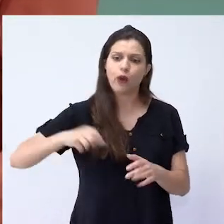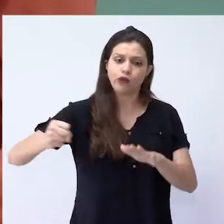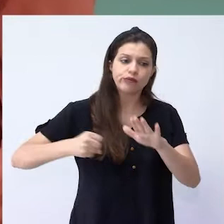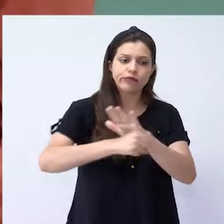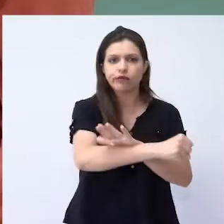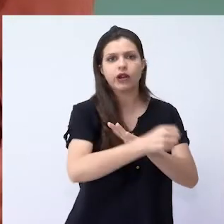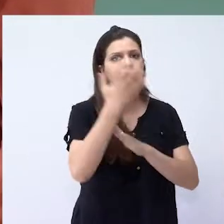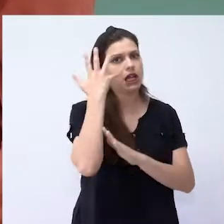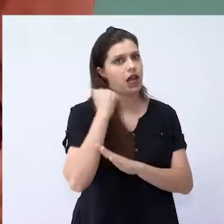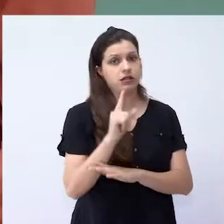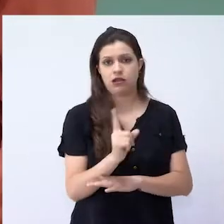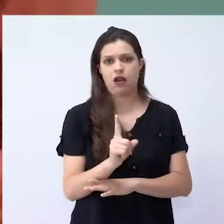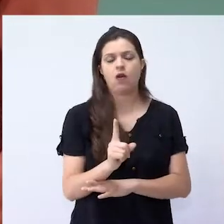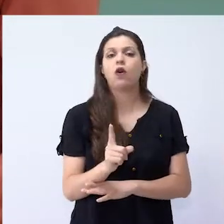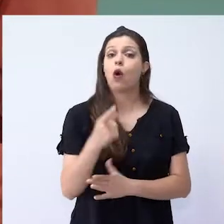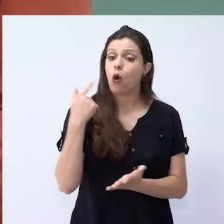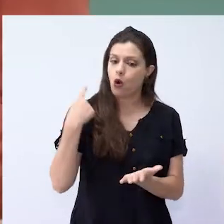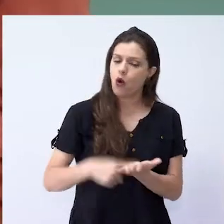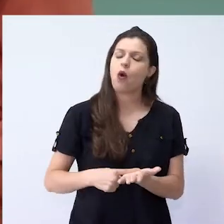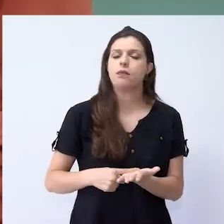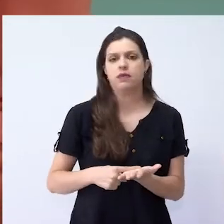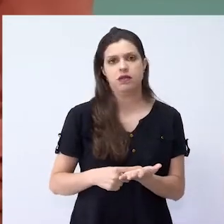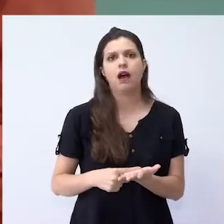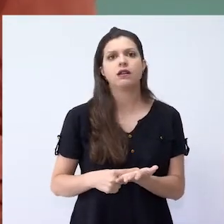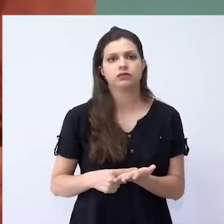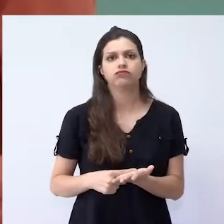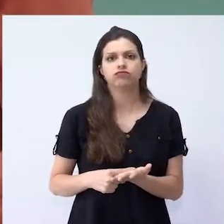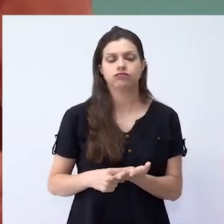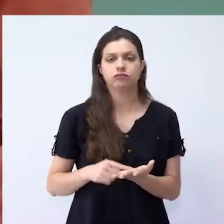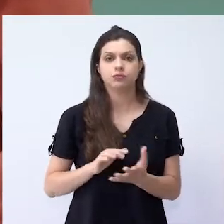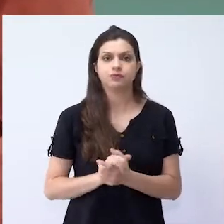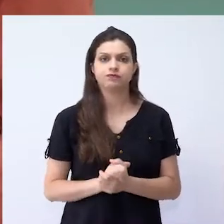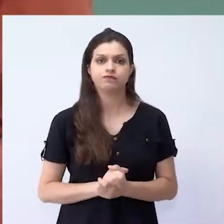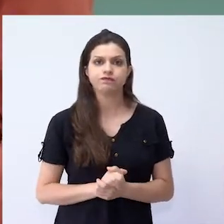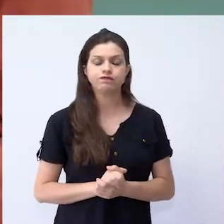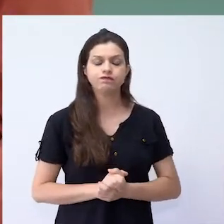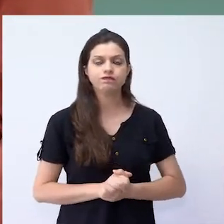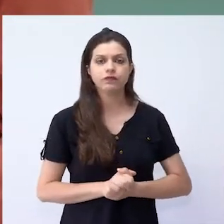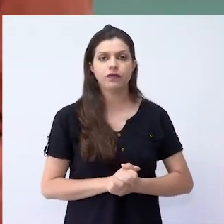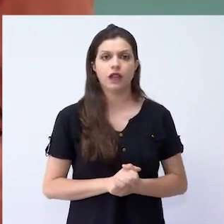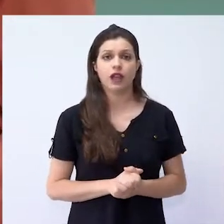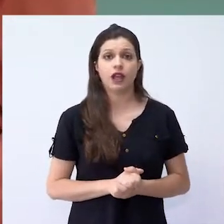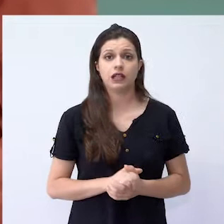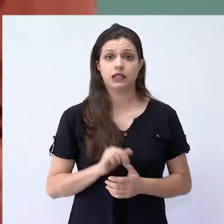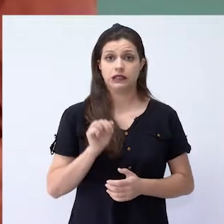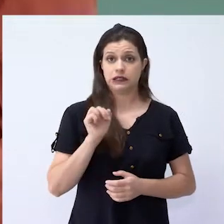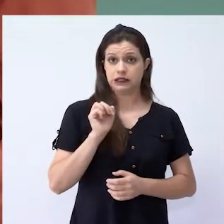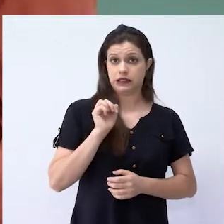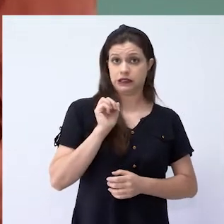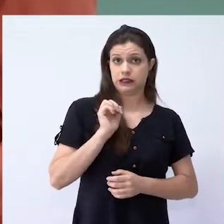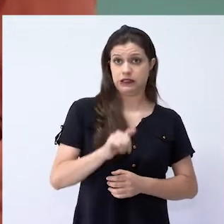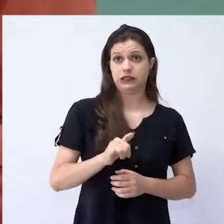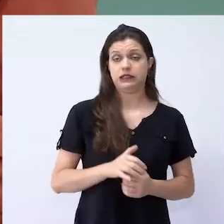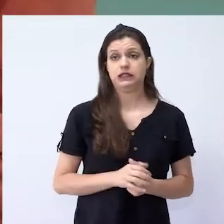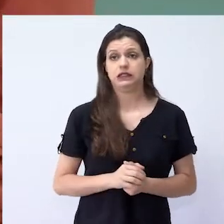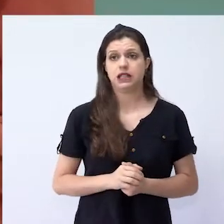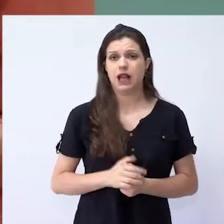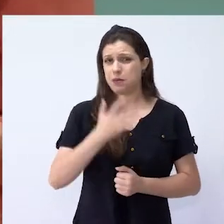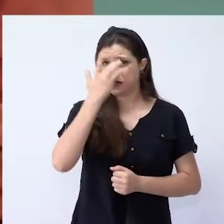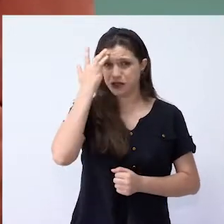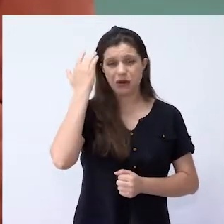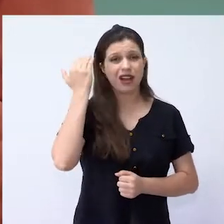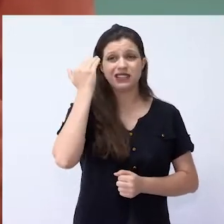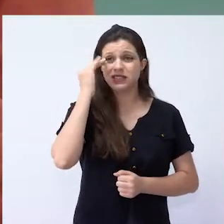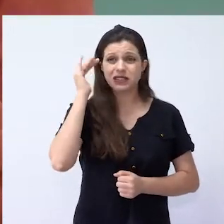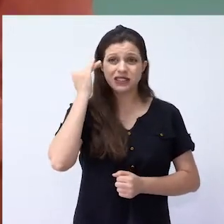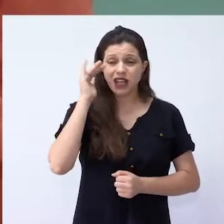mais aquele ilícito, ou às vezes tomar uma conduta diferente daquilo que ele estava fazendo. Se não há um entendimento